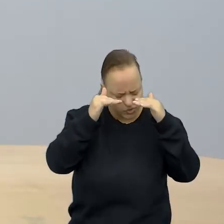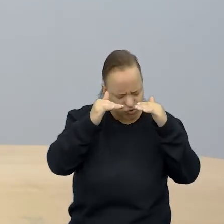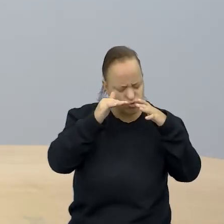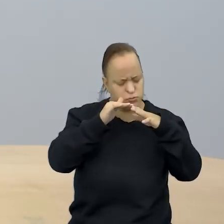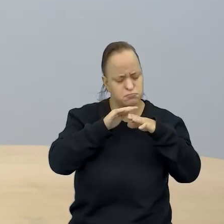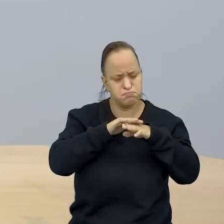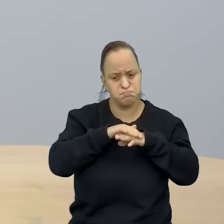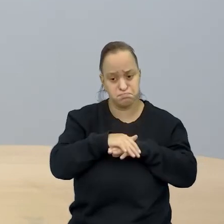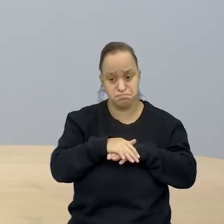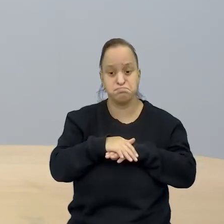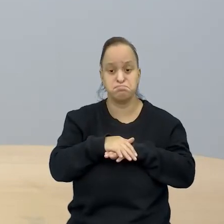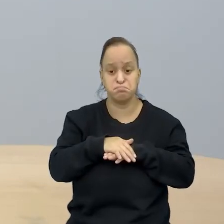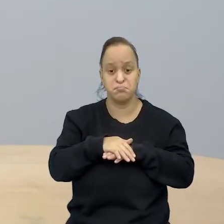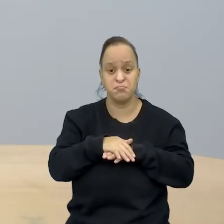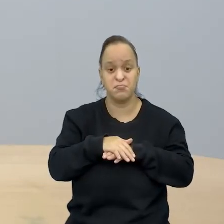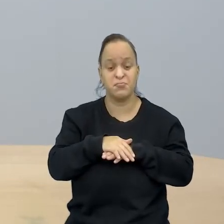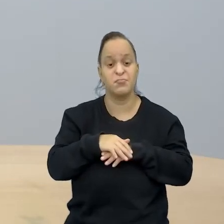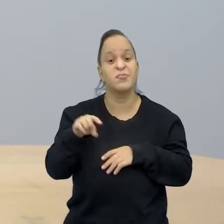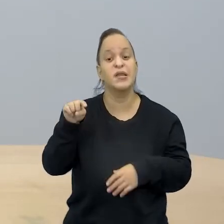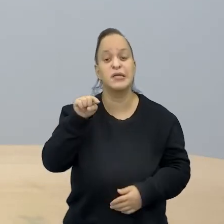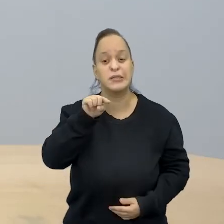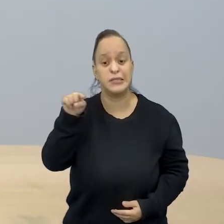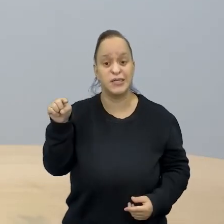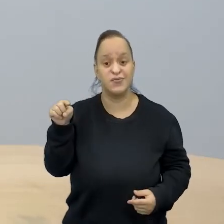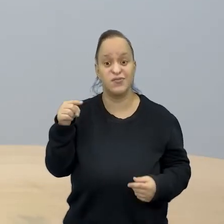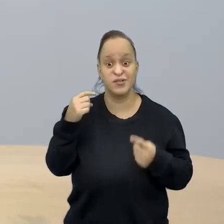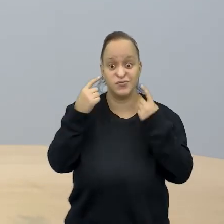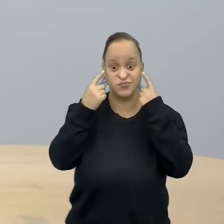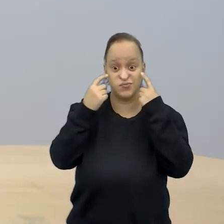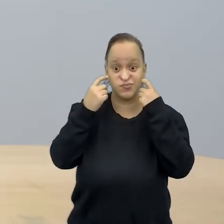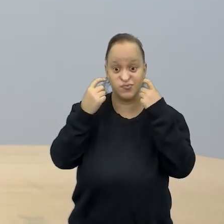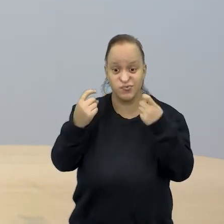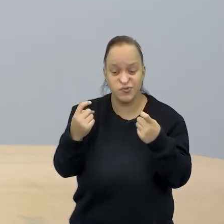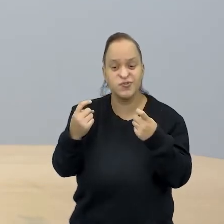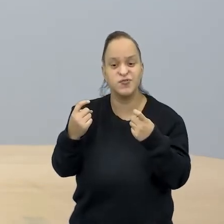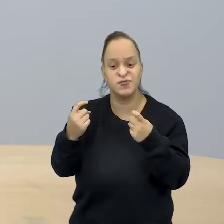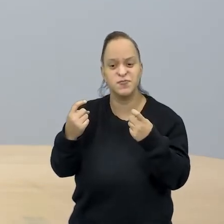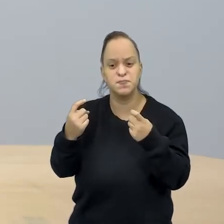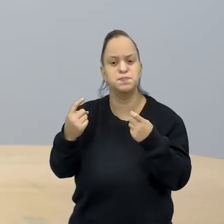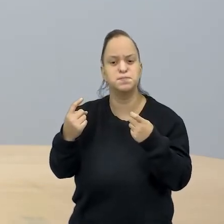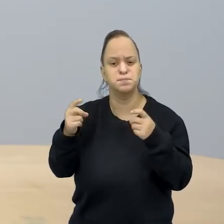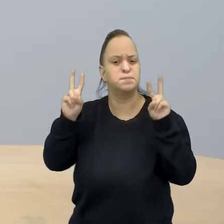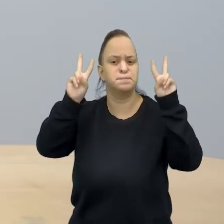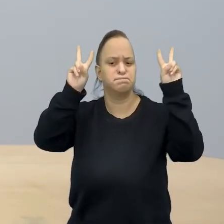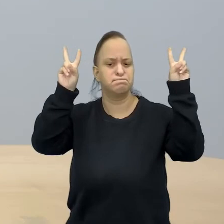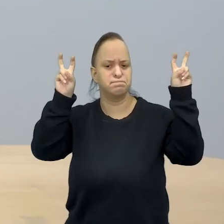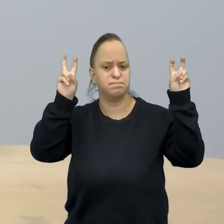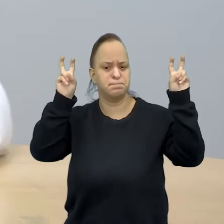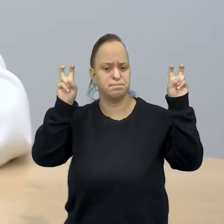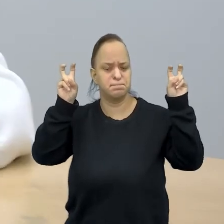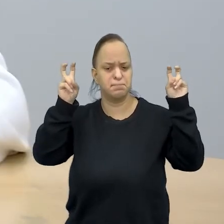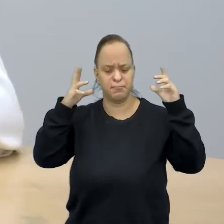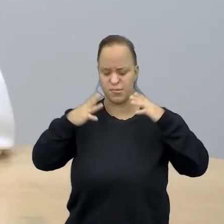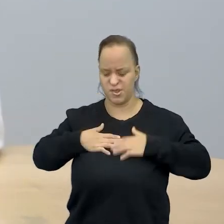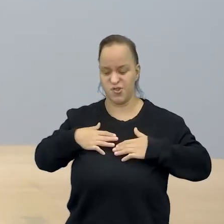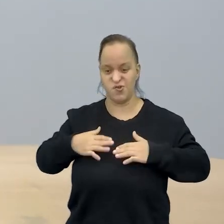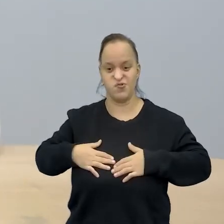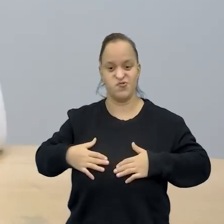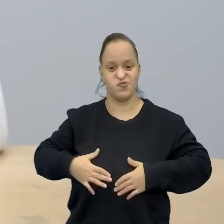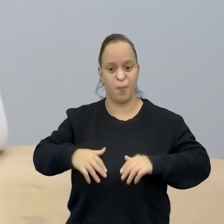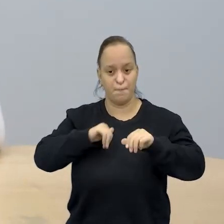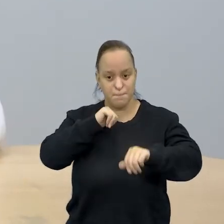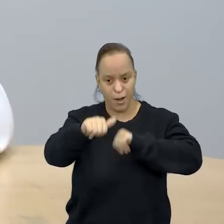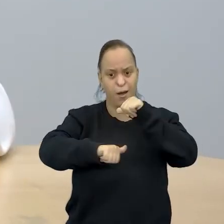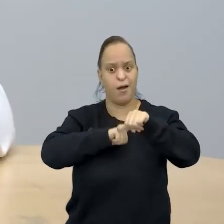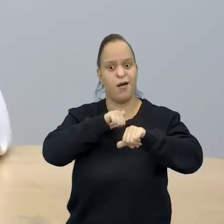Para quem se interessou especialmente pelo tema da docilização dos corpos, que é um tema absolutamente central na